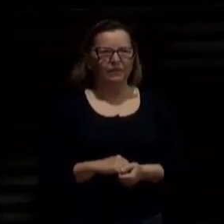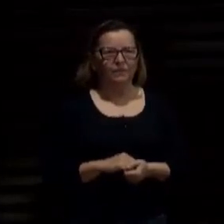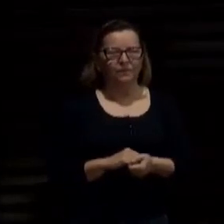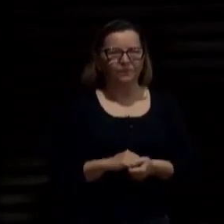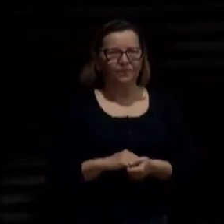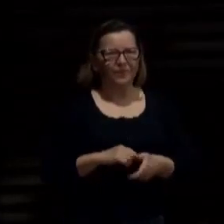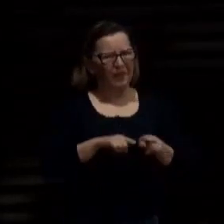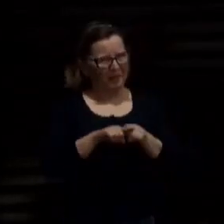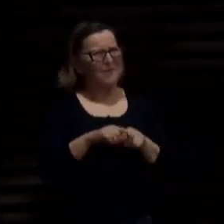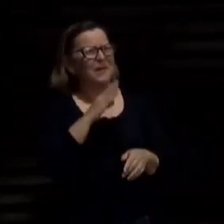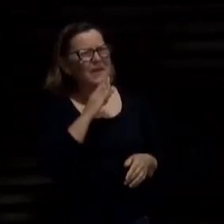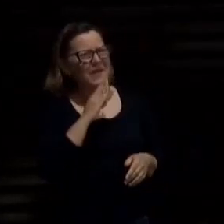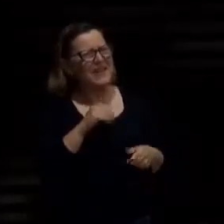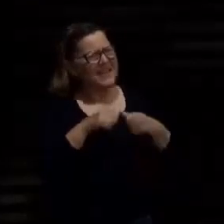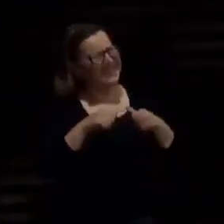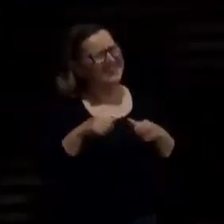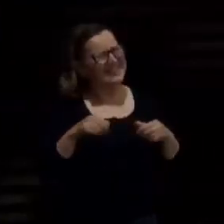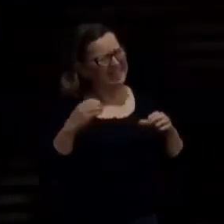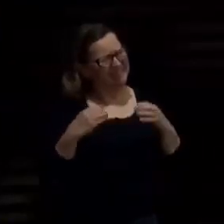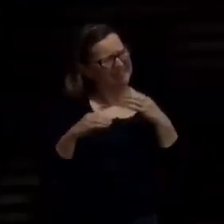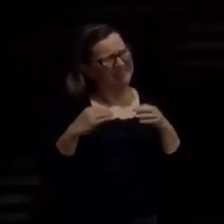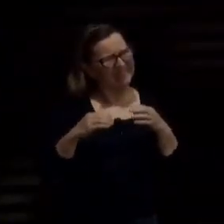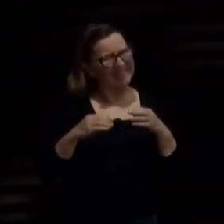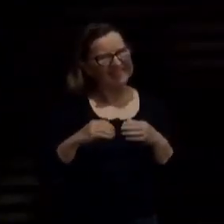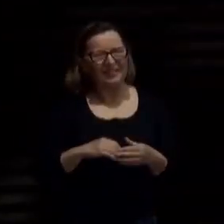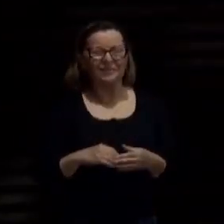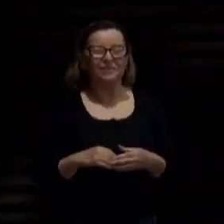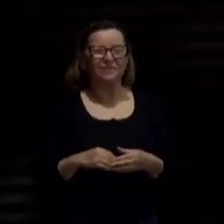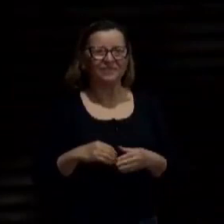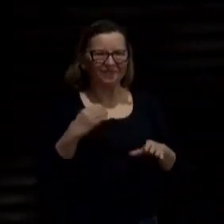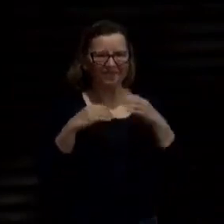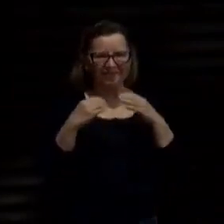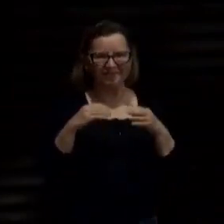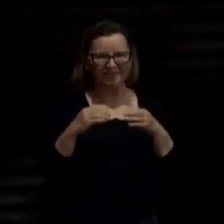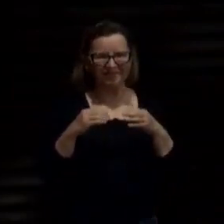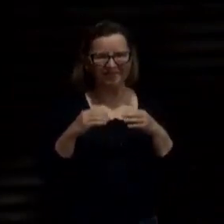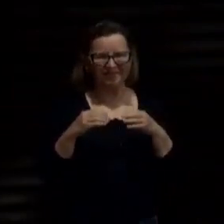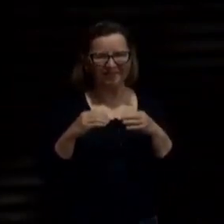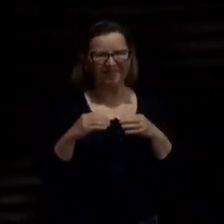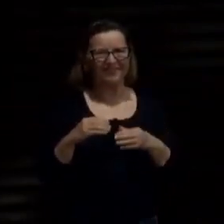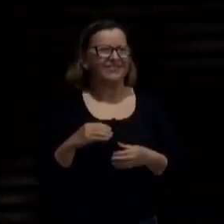Os irmãos conhecem essa musiquinha? É uma musiquinha secular,